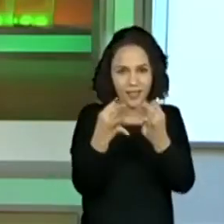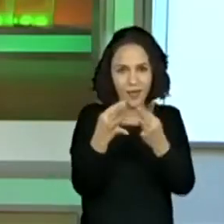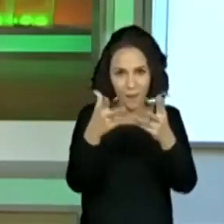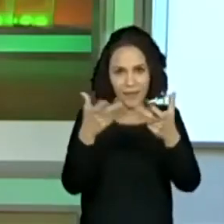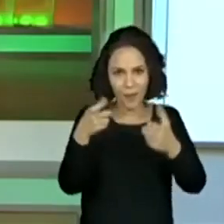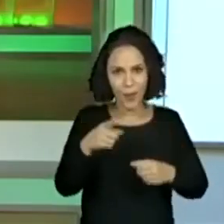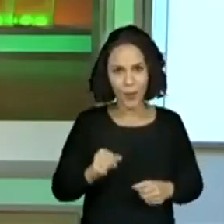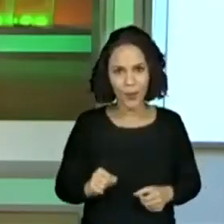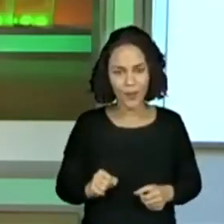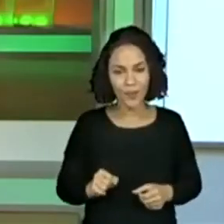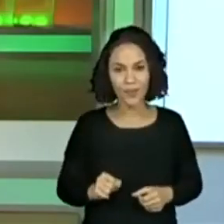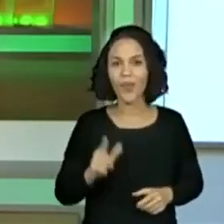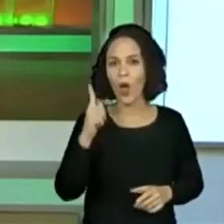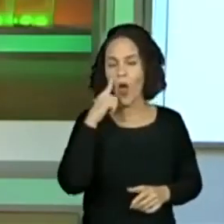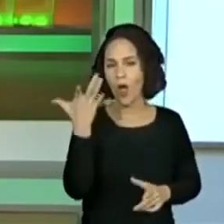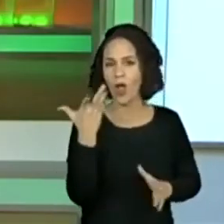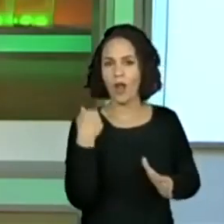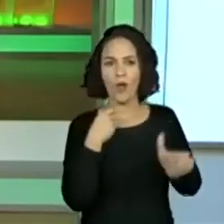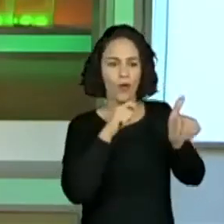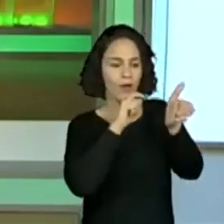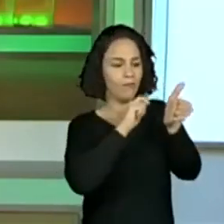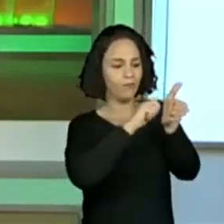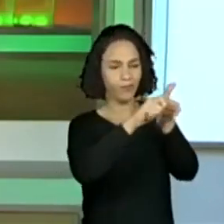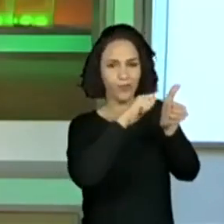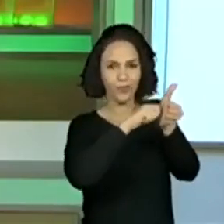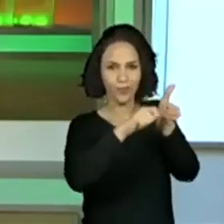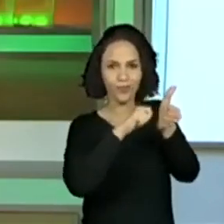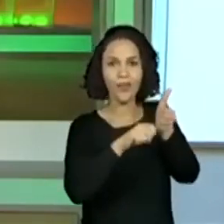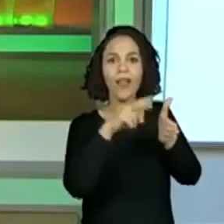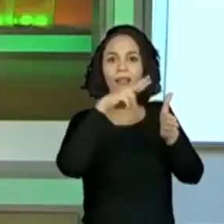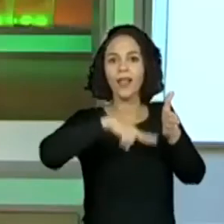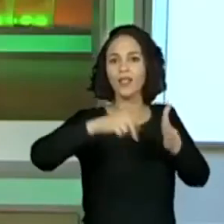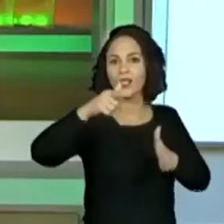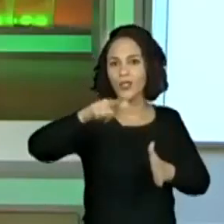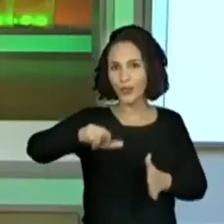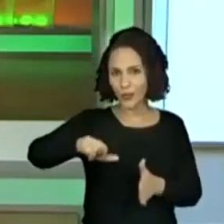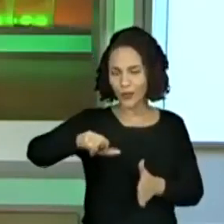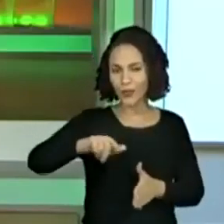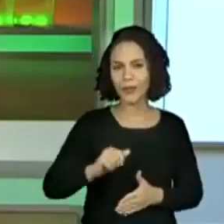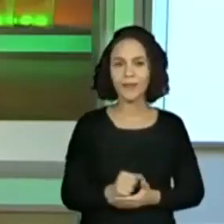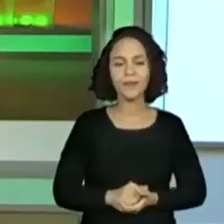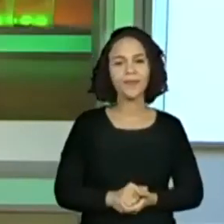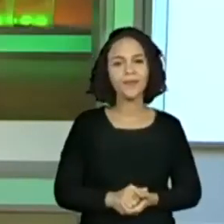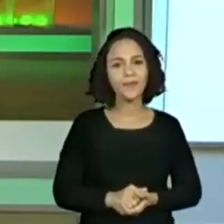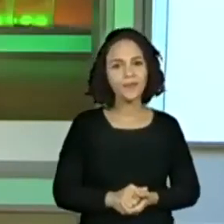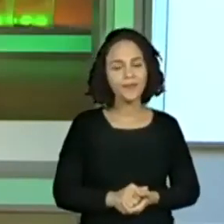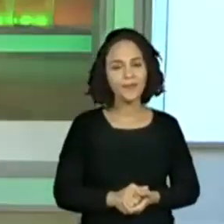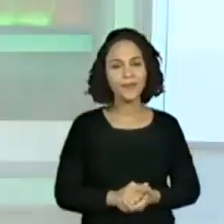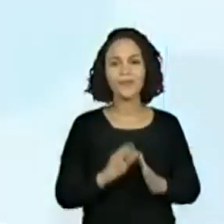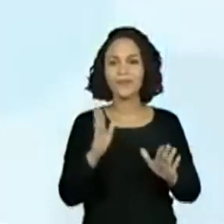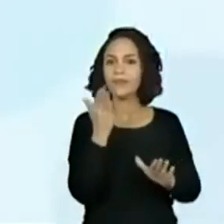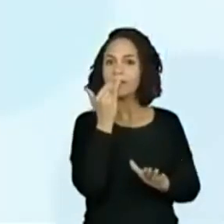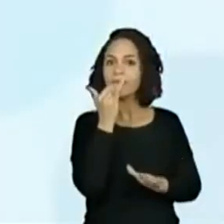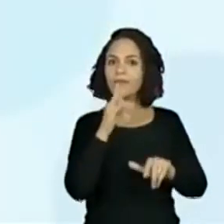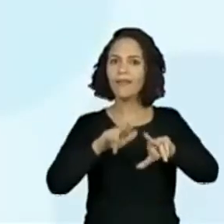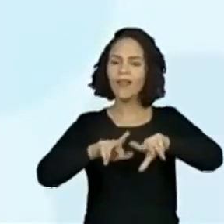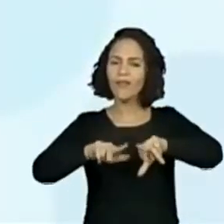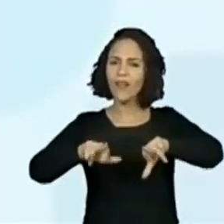último parágrafo, eu vou destacar e reler apenas: a alimentação é